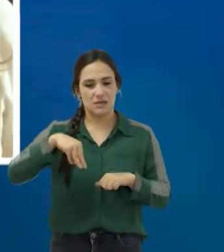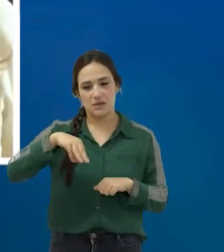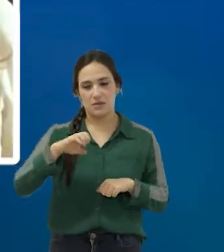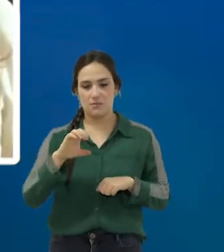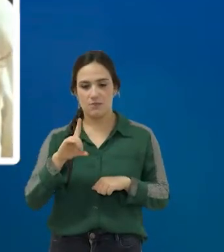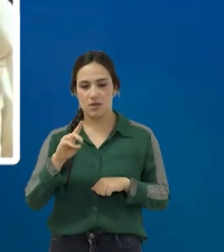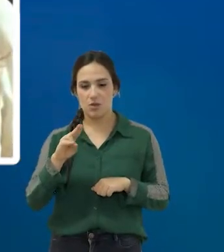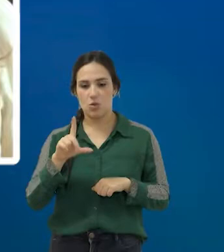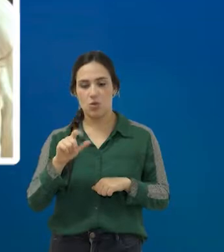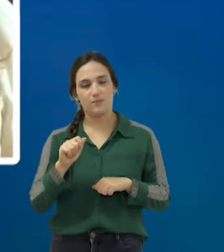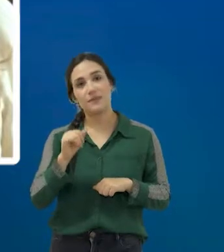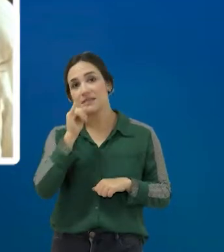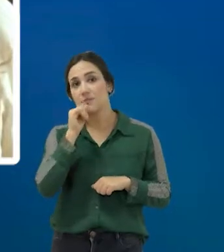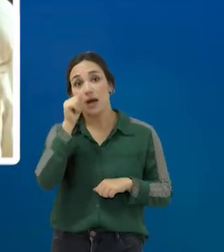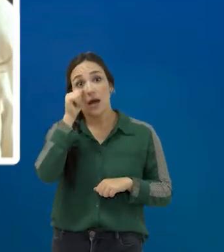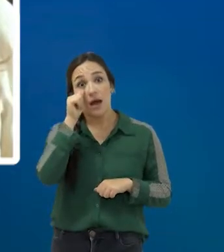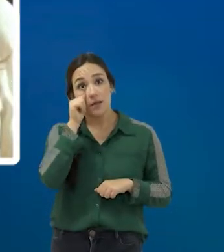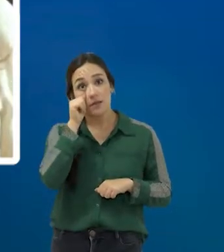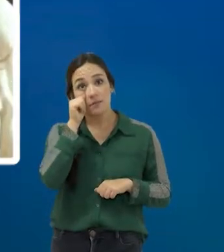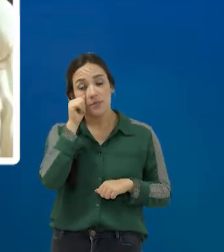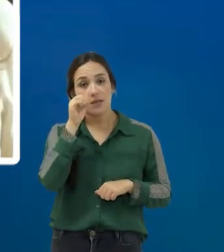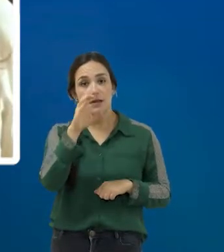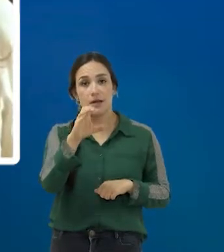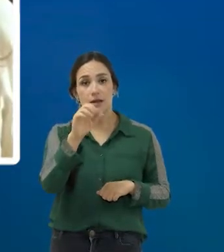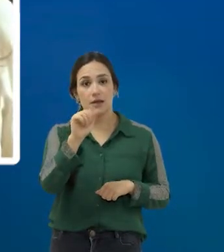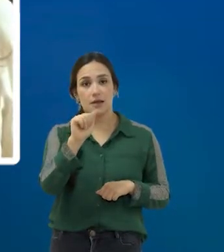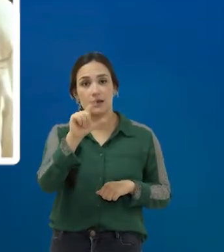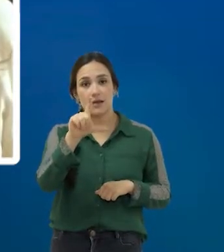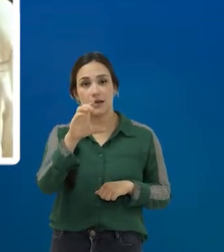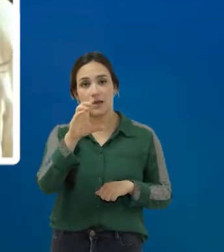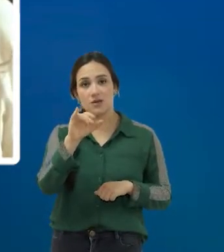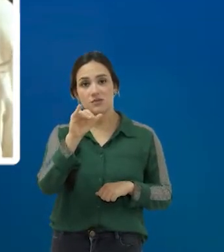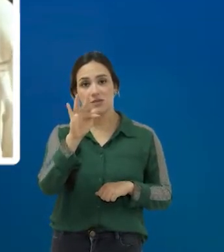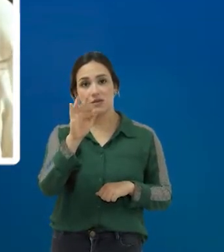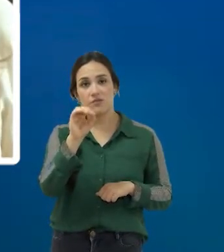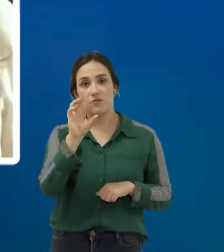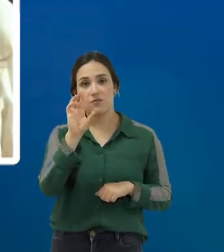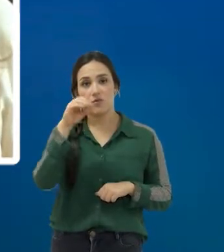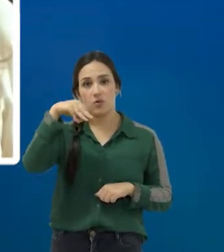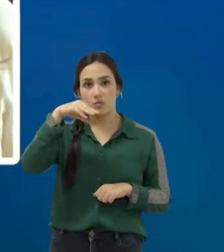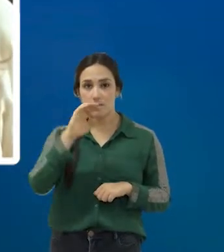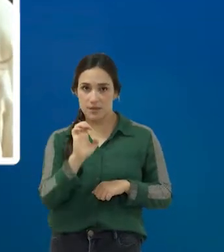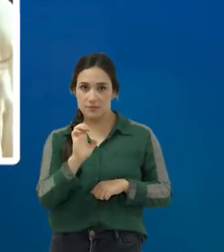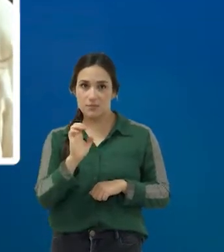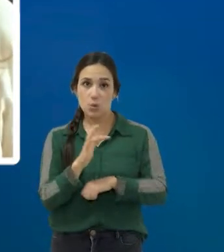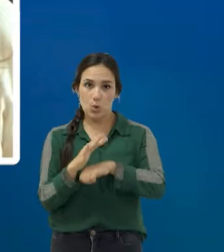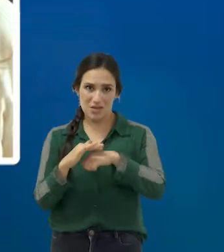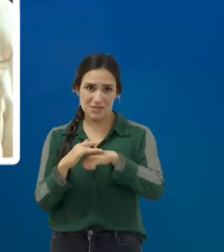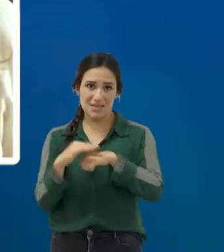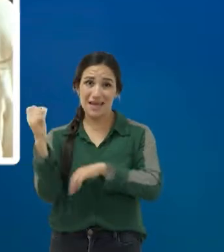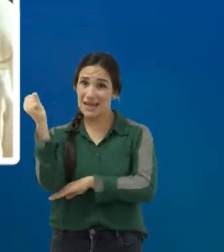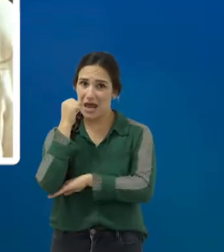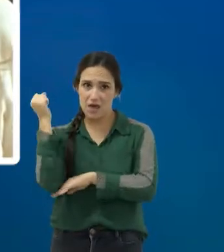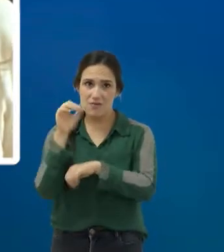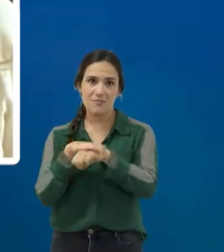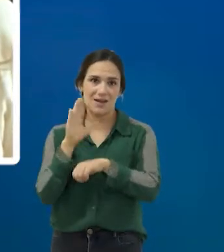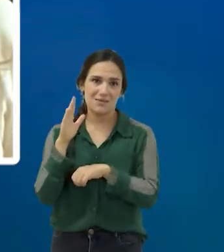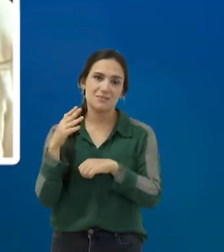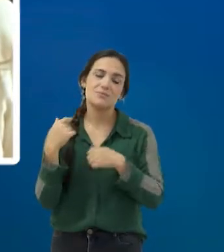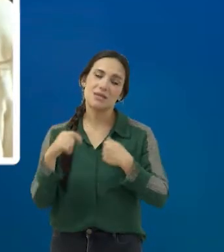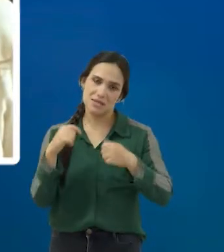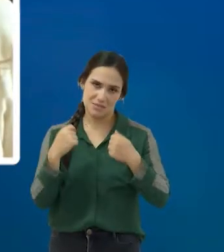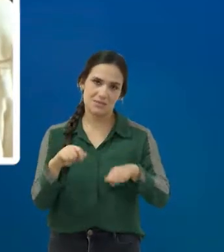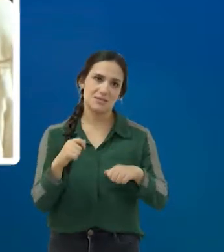Por exemplo, anemia falciforme, hoje está se usando o transplante de medula para aquelas pacientes que têm os casos mais